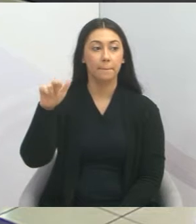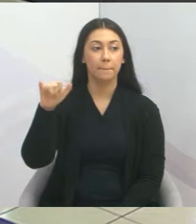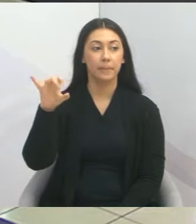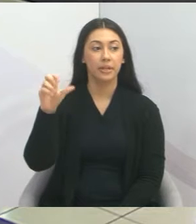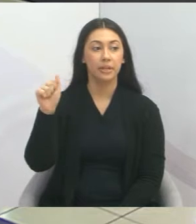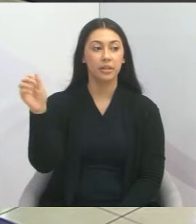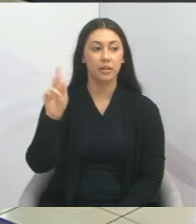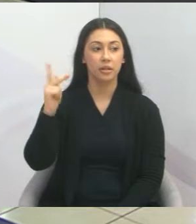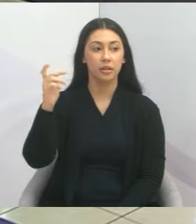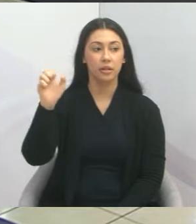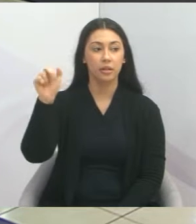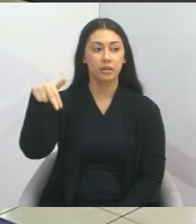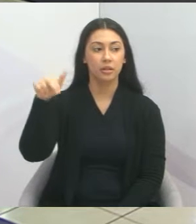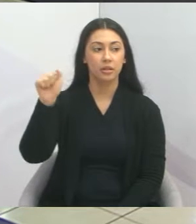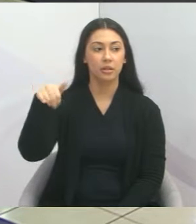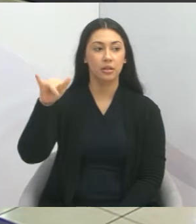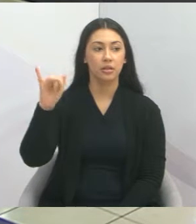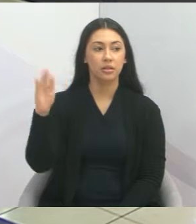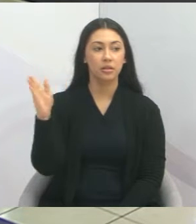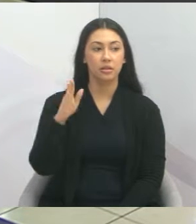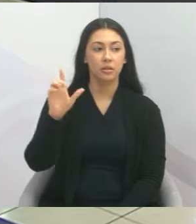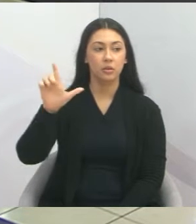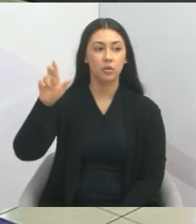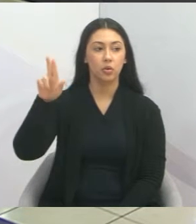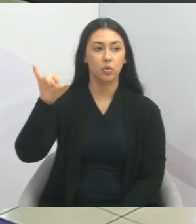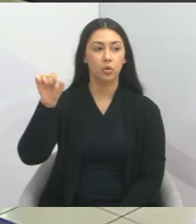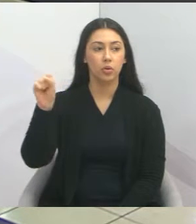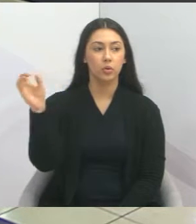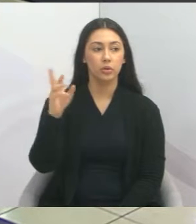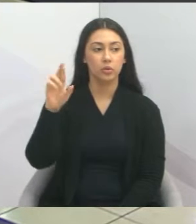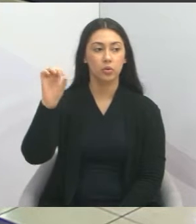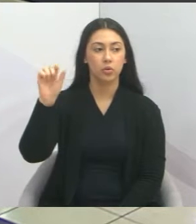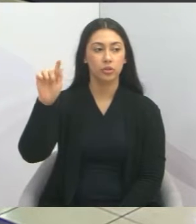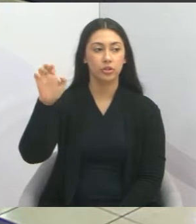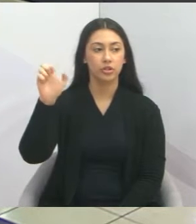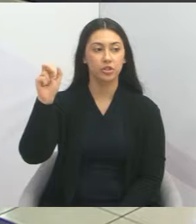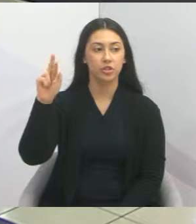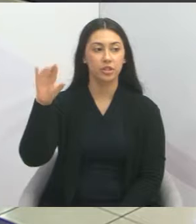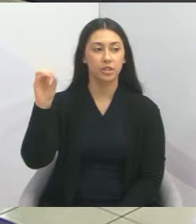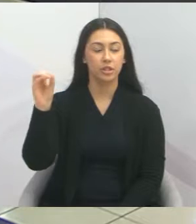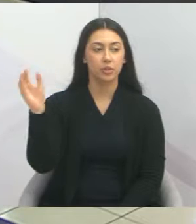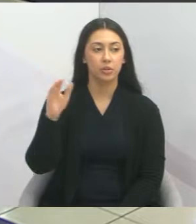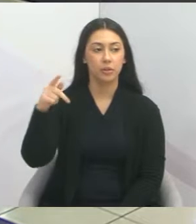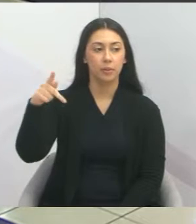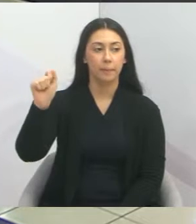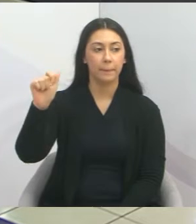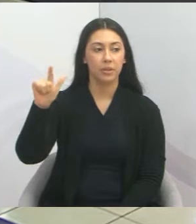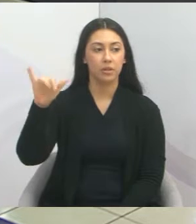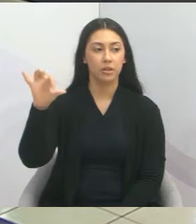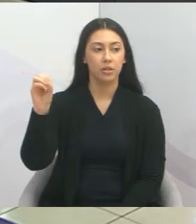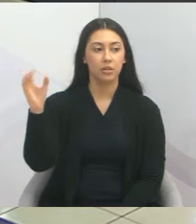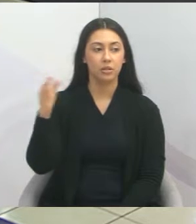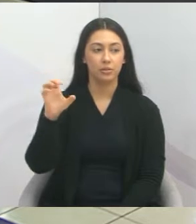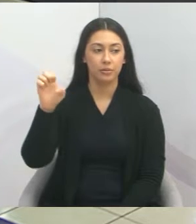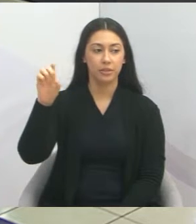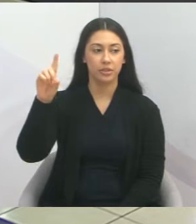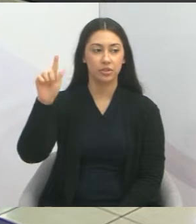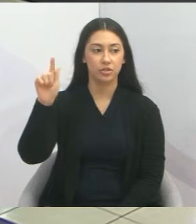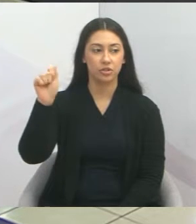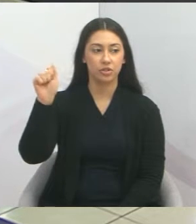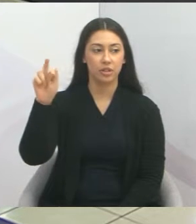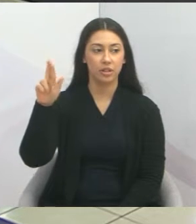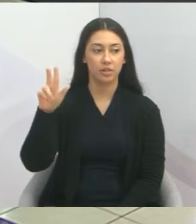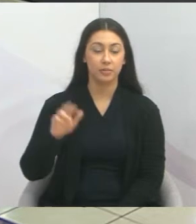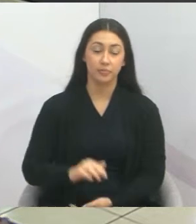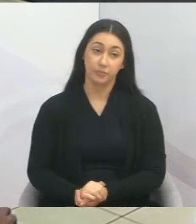Barreto Luiz Flávio Rogério Timóteo Paulinho dos condutores e ligar essas Aqui estão todos os presentes